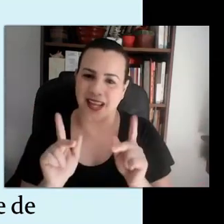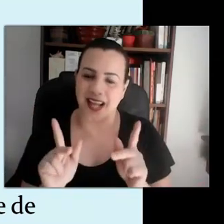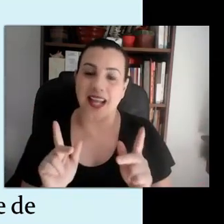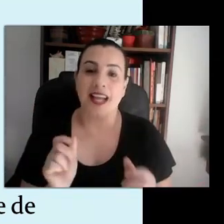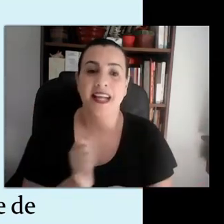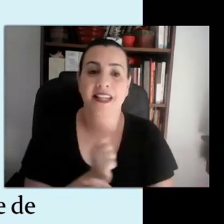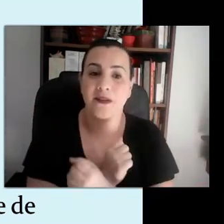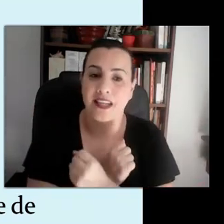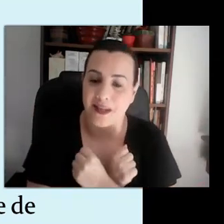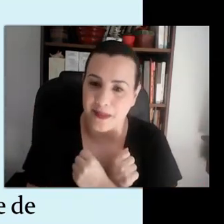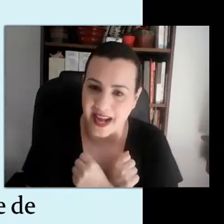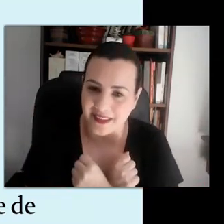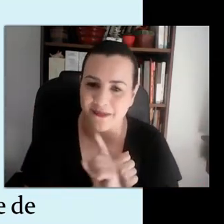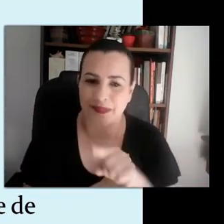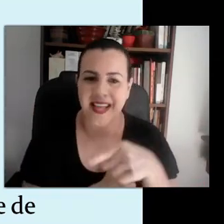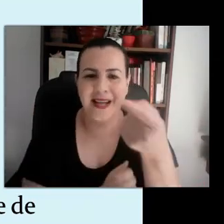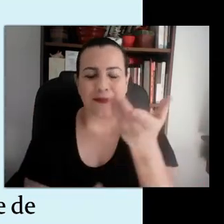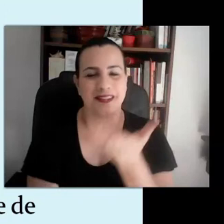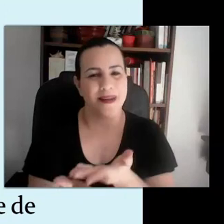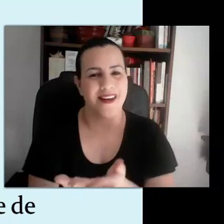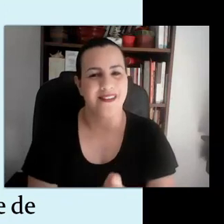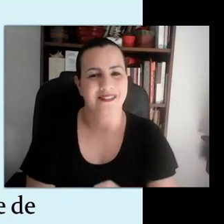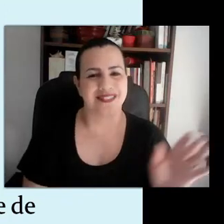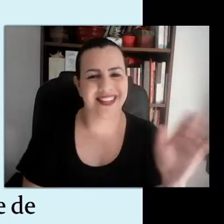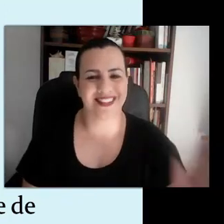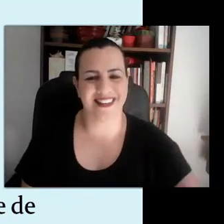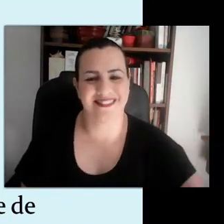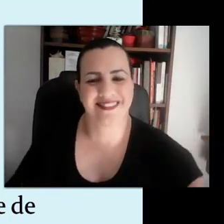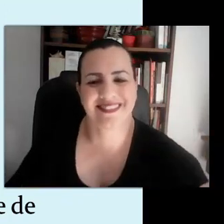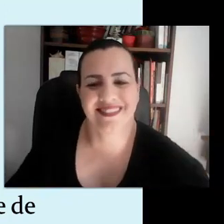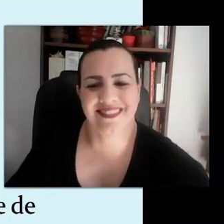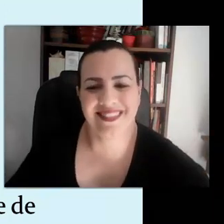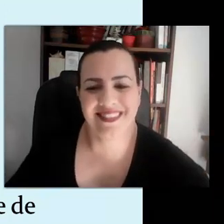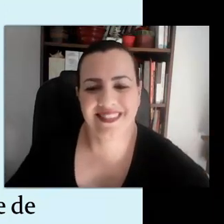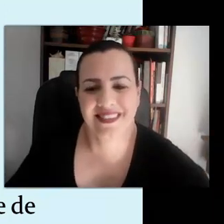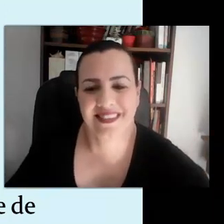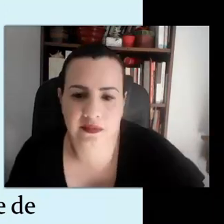praticar, ok? Então, um grande abraço e até a próxima aula. Tchau, tchau!